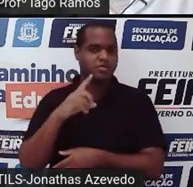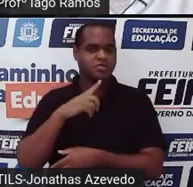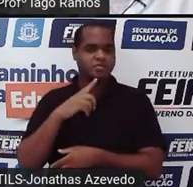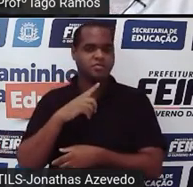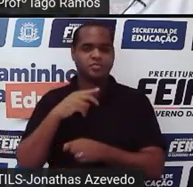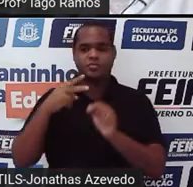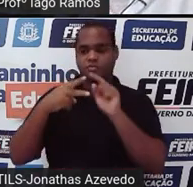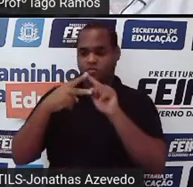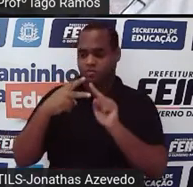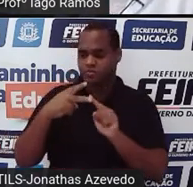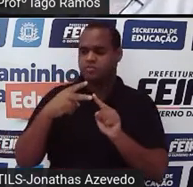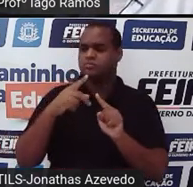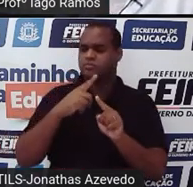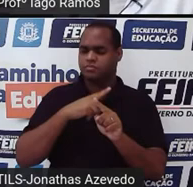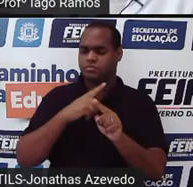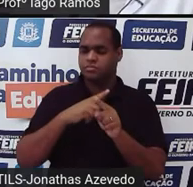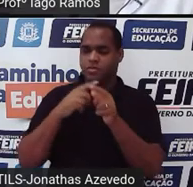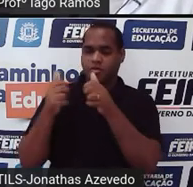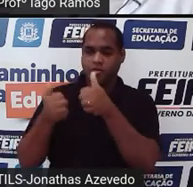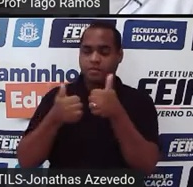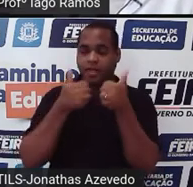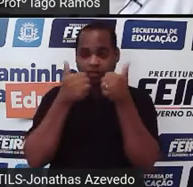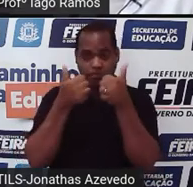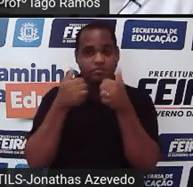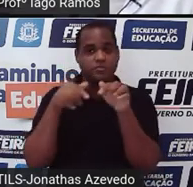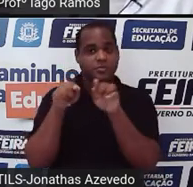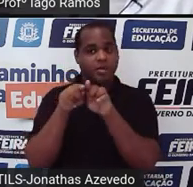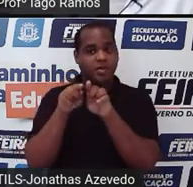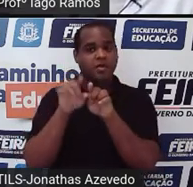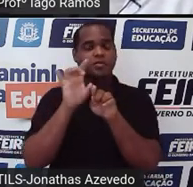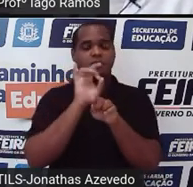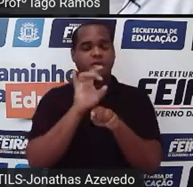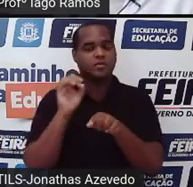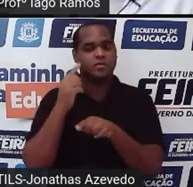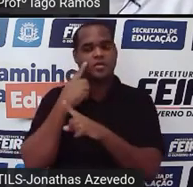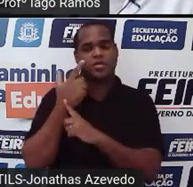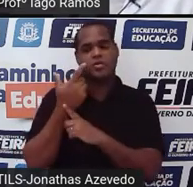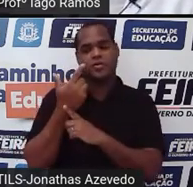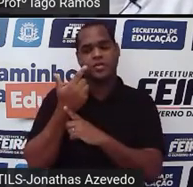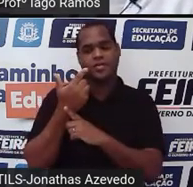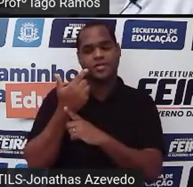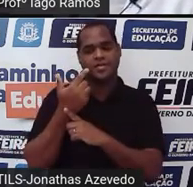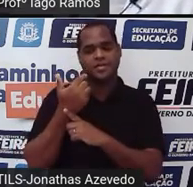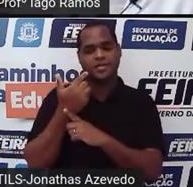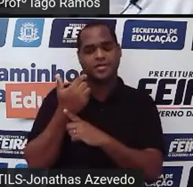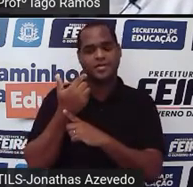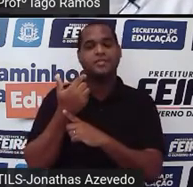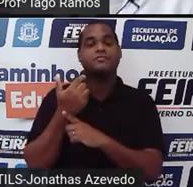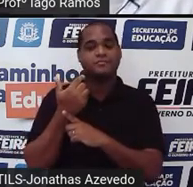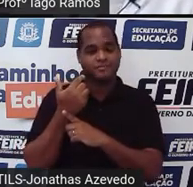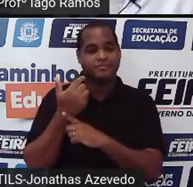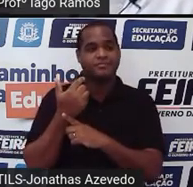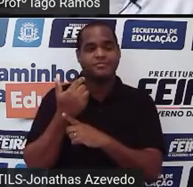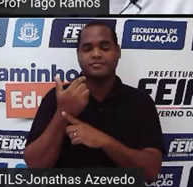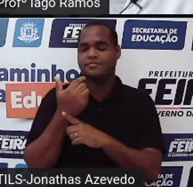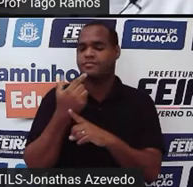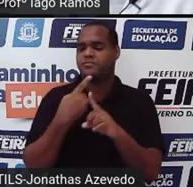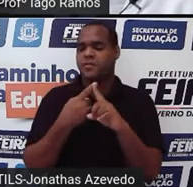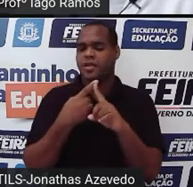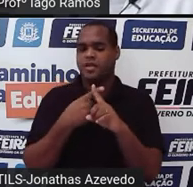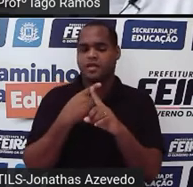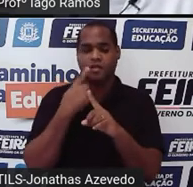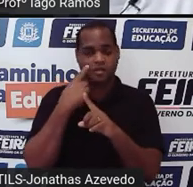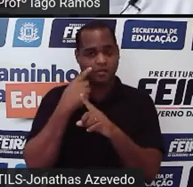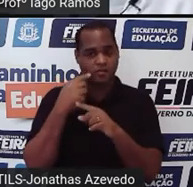duas fileiras e em cada fileira T12 cubinhos porque uma